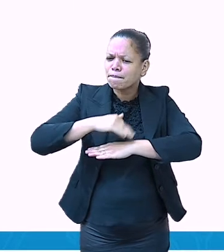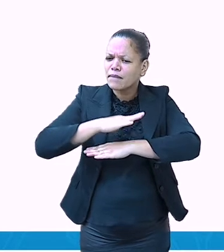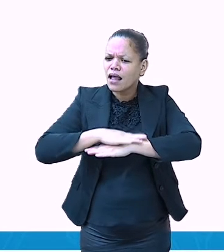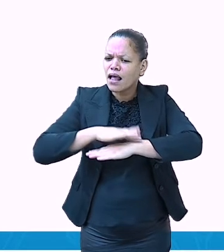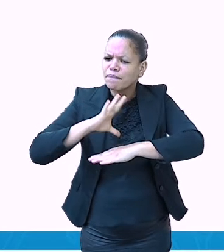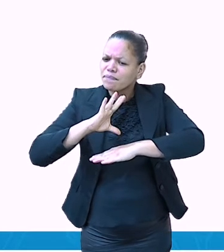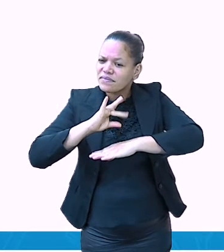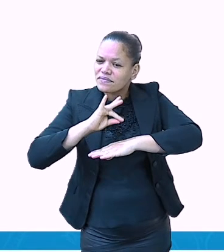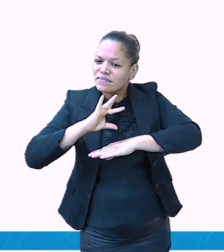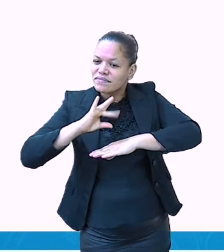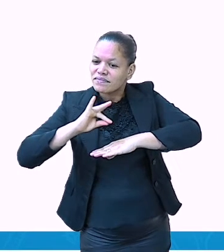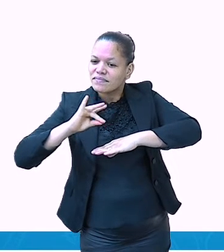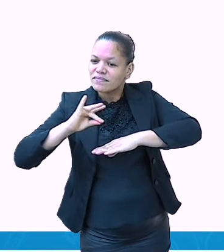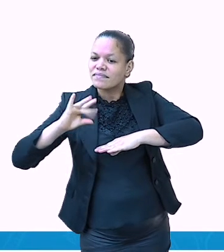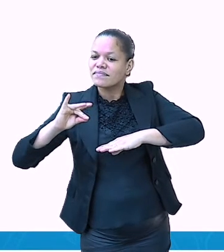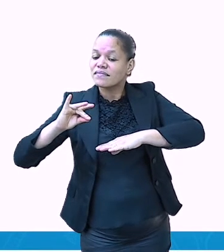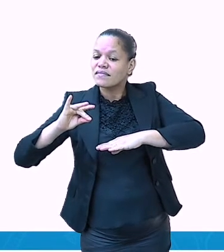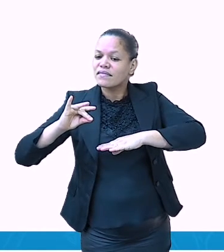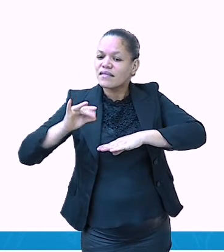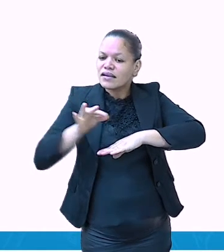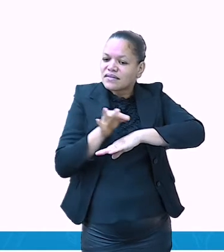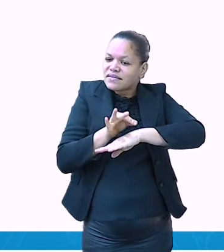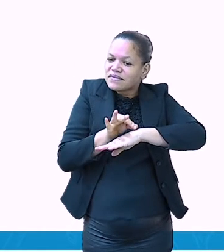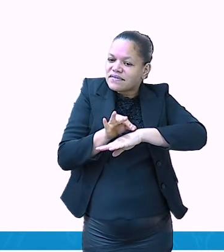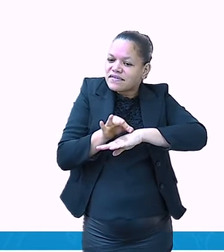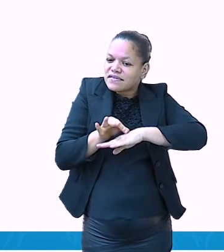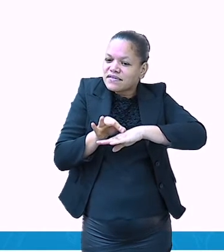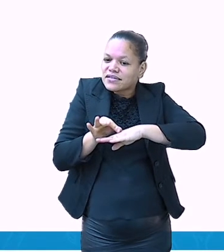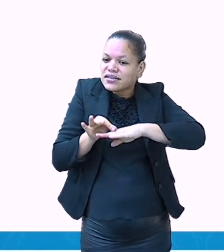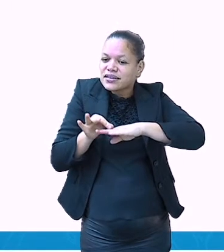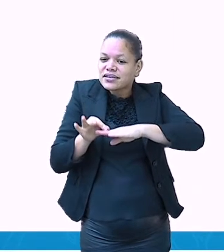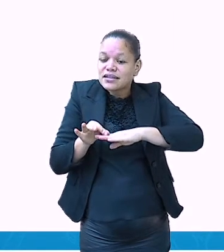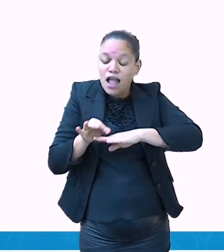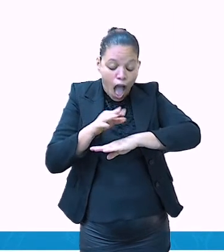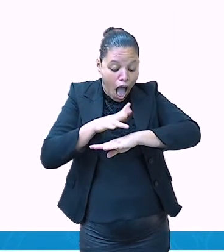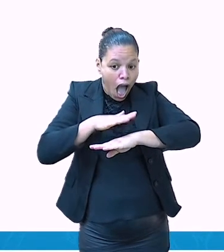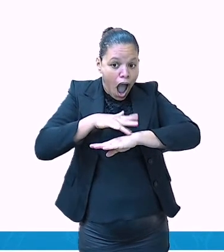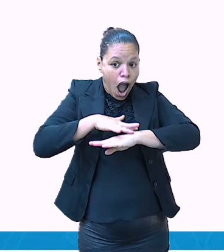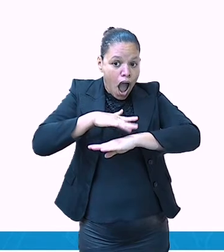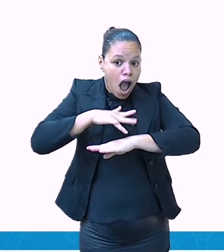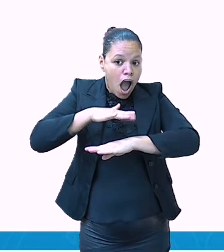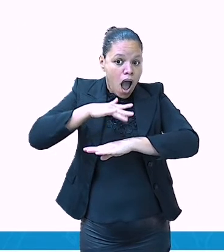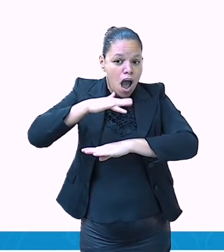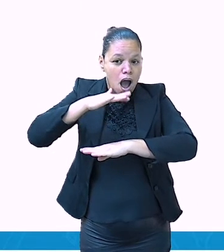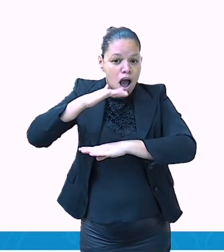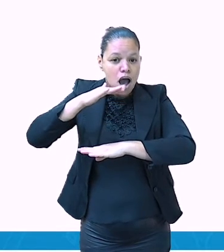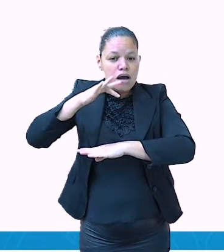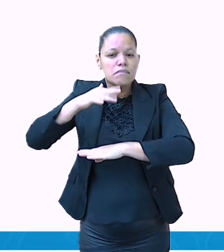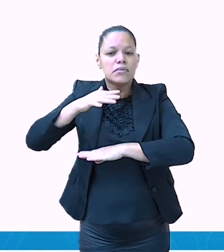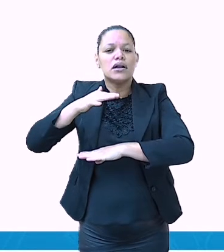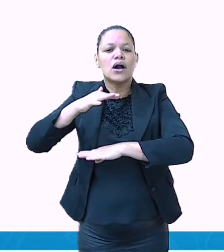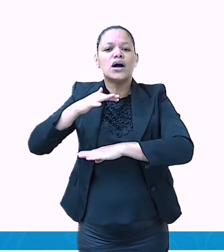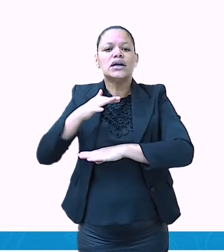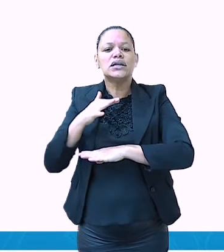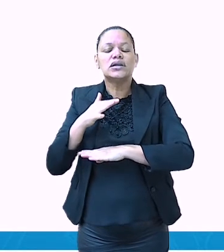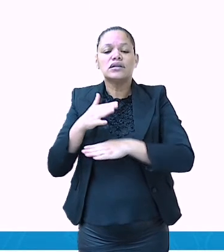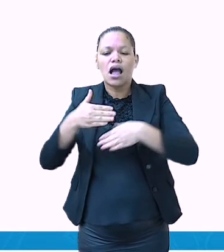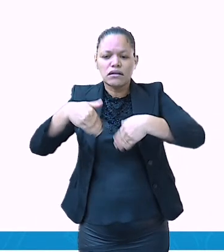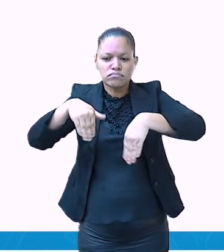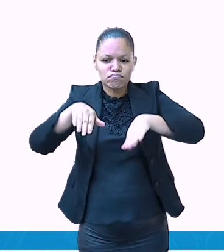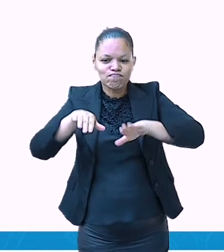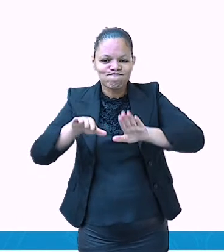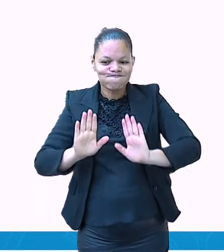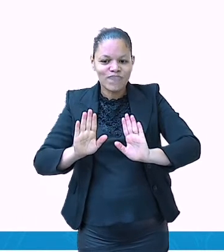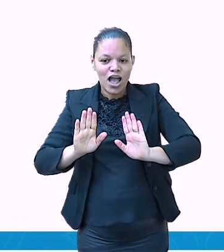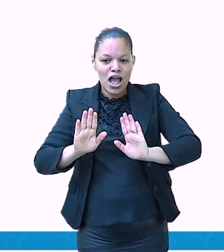mais brilhosa. Tá vendo? Ela tem aqui, olha, as patas traseiras maiores do